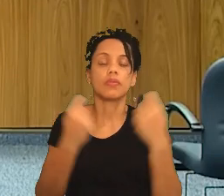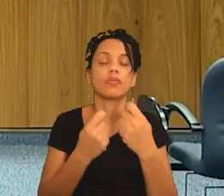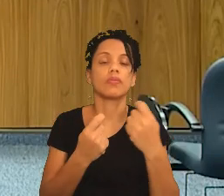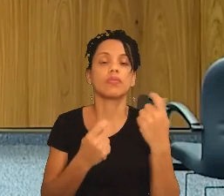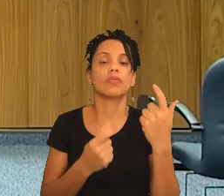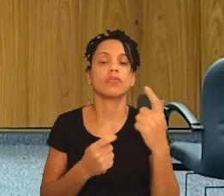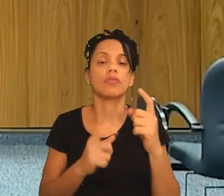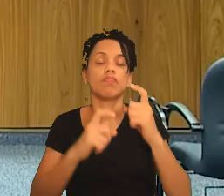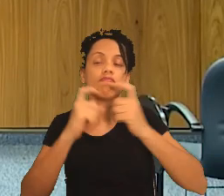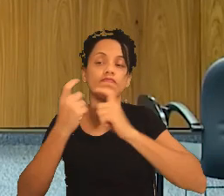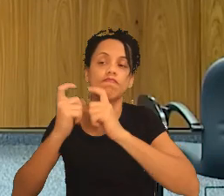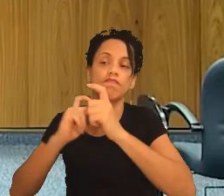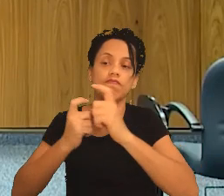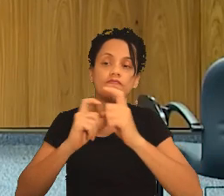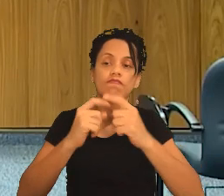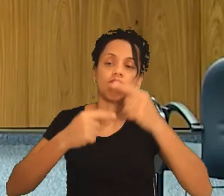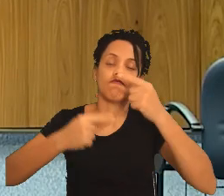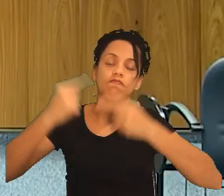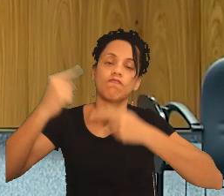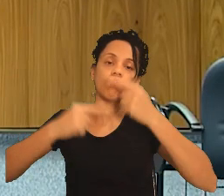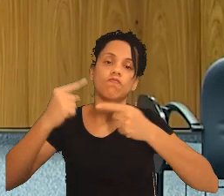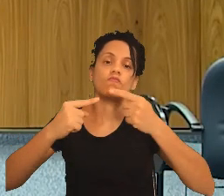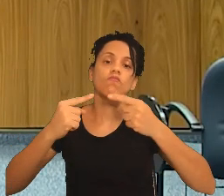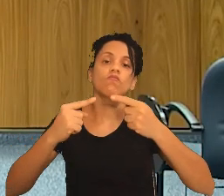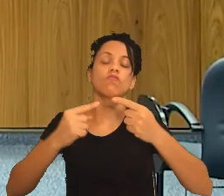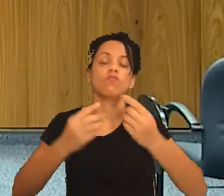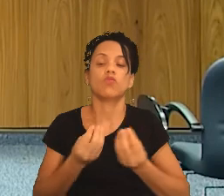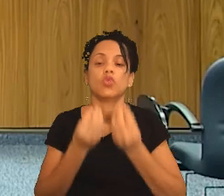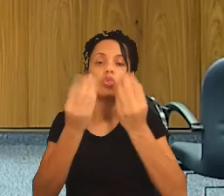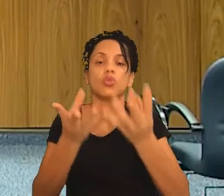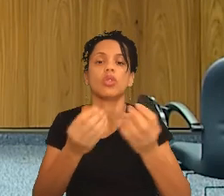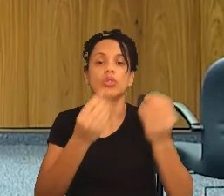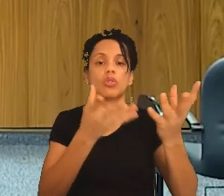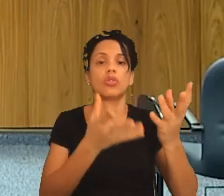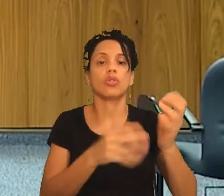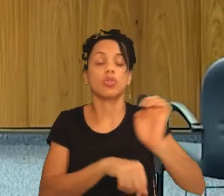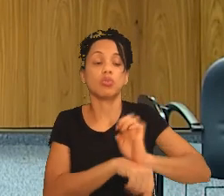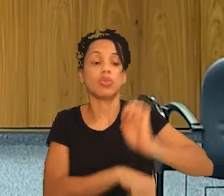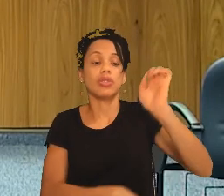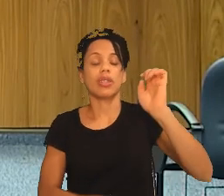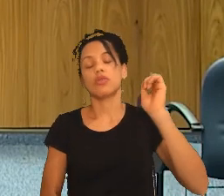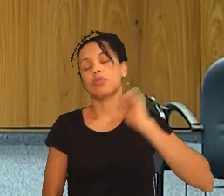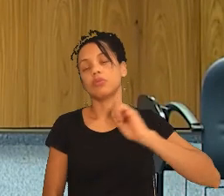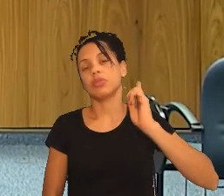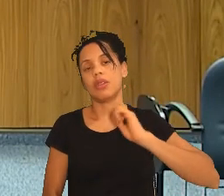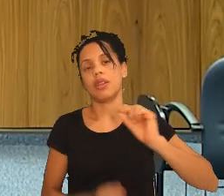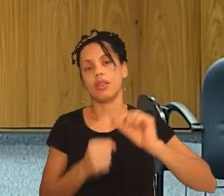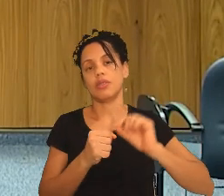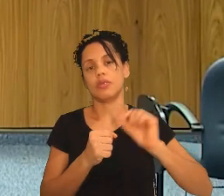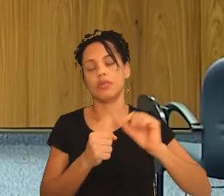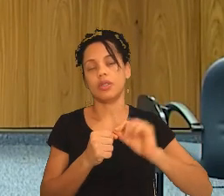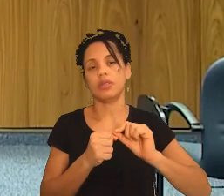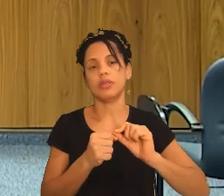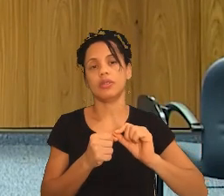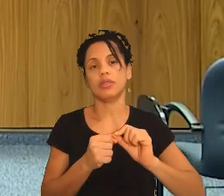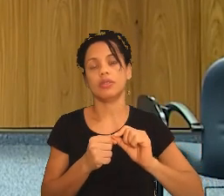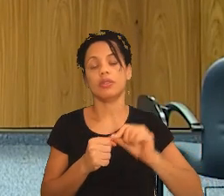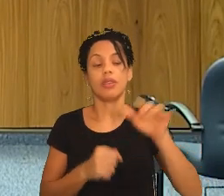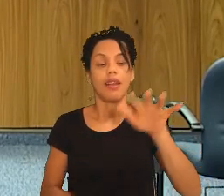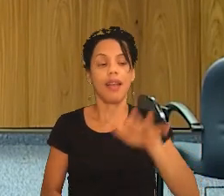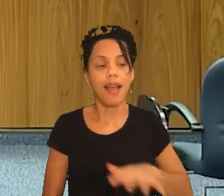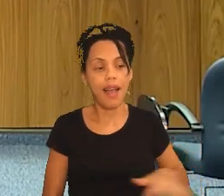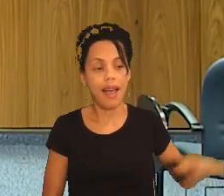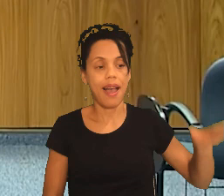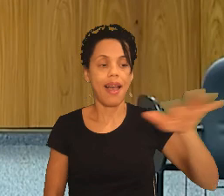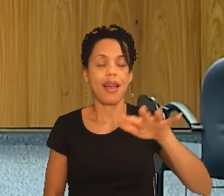Civil Originária 323, relator foi o ministro Francisco Rezec, né? E uma ação civil